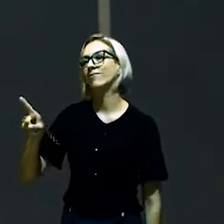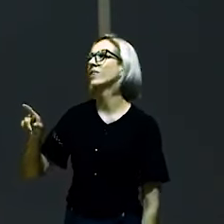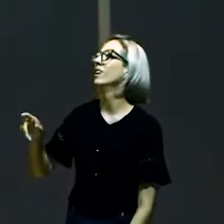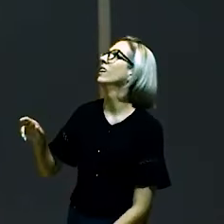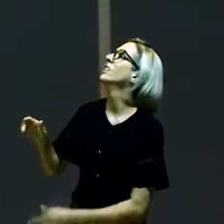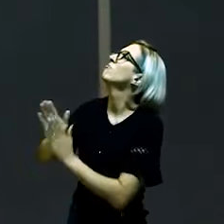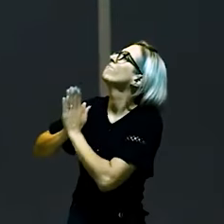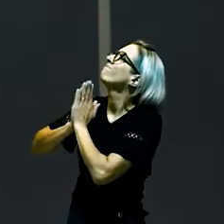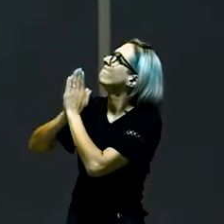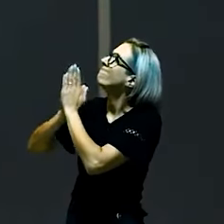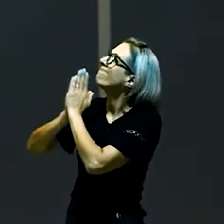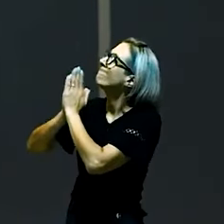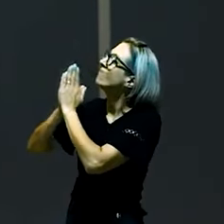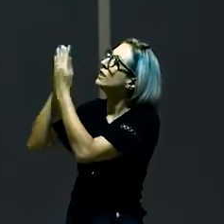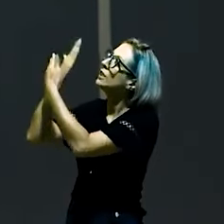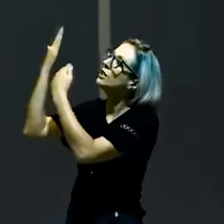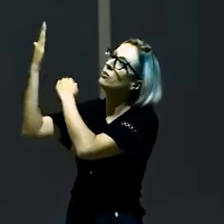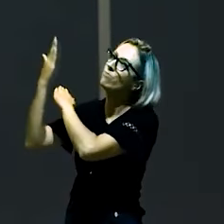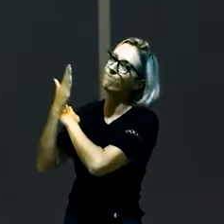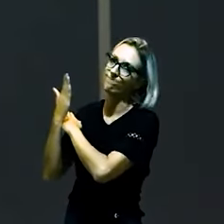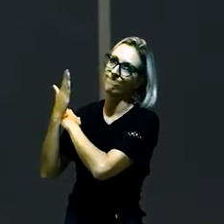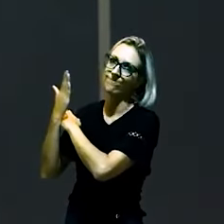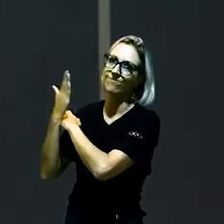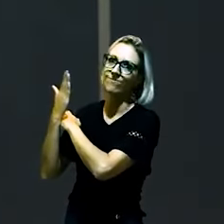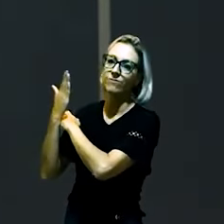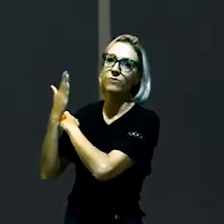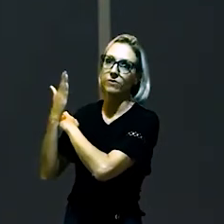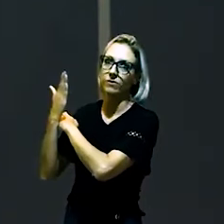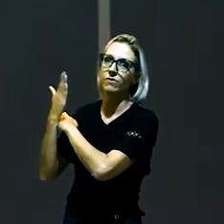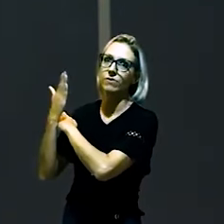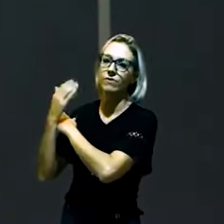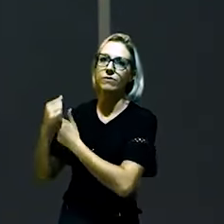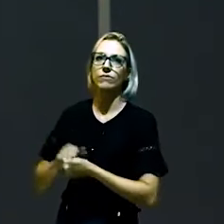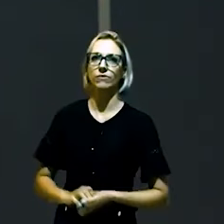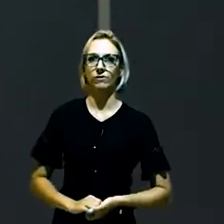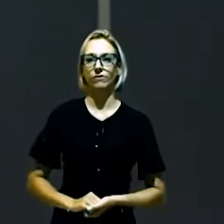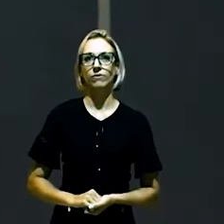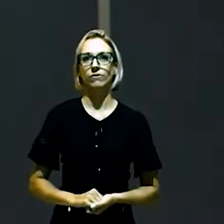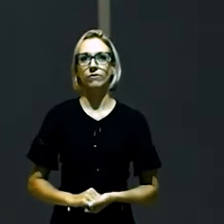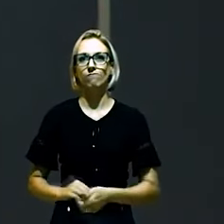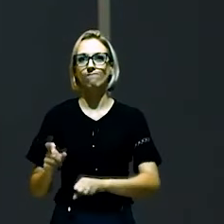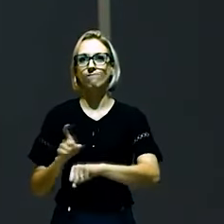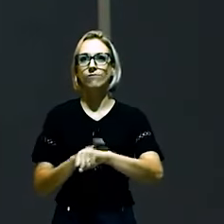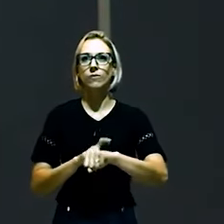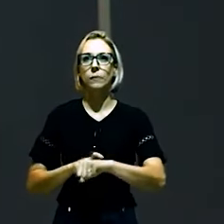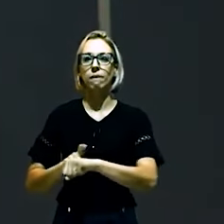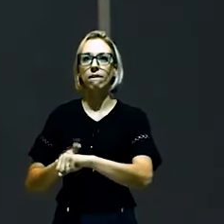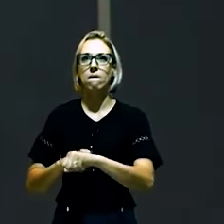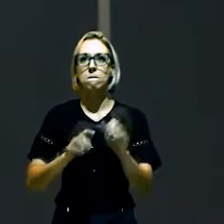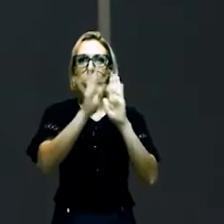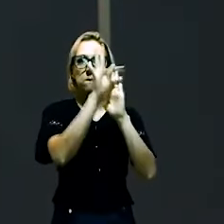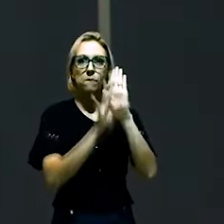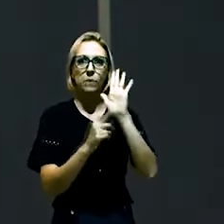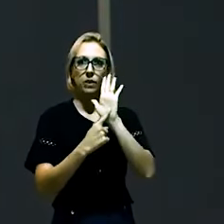vida. Num determinado momento, Eu queria que colocasse esse texto na tela, por